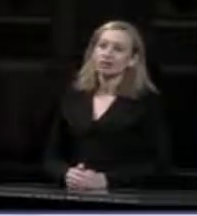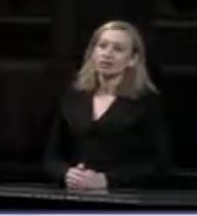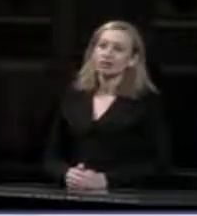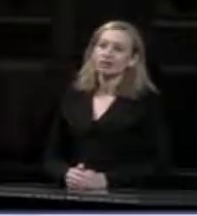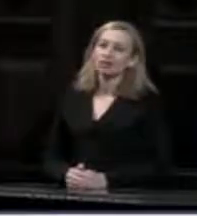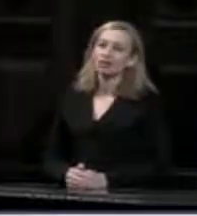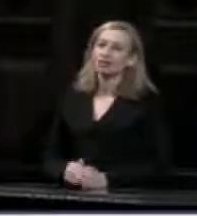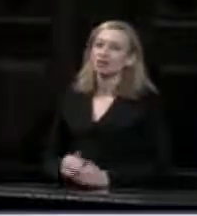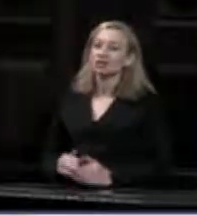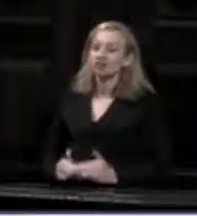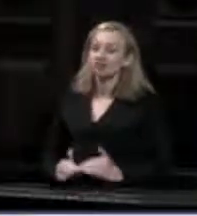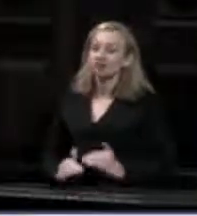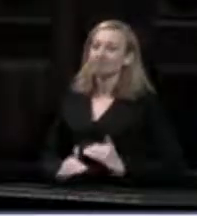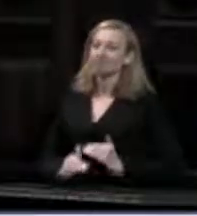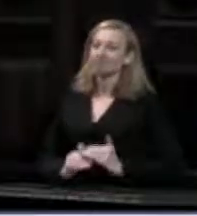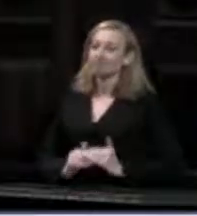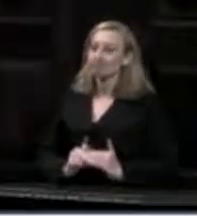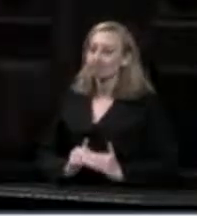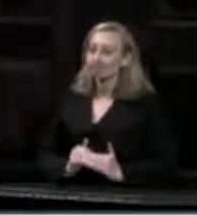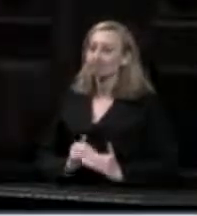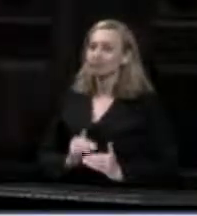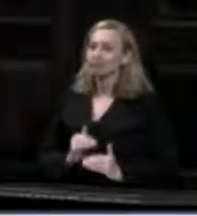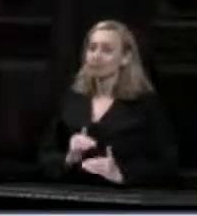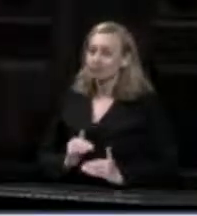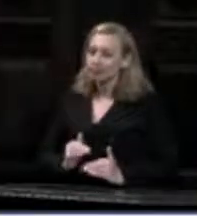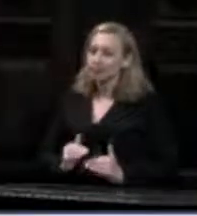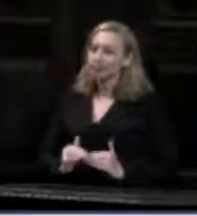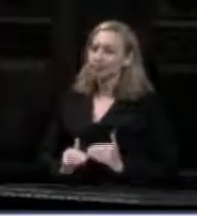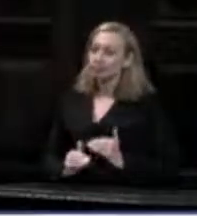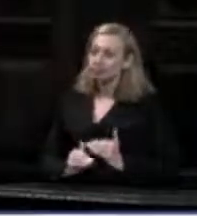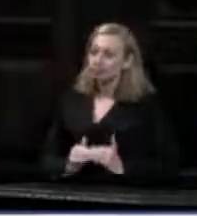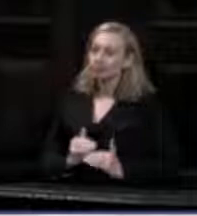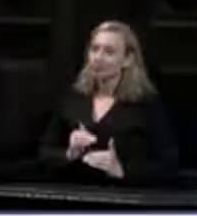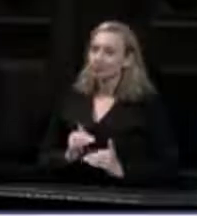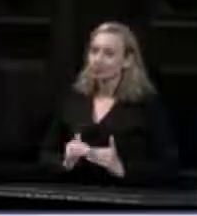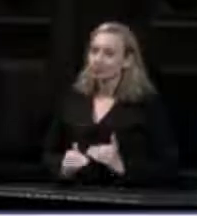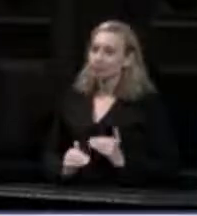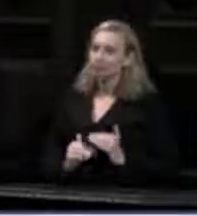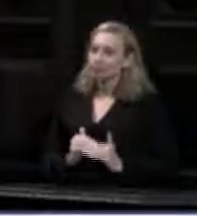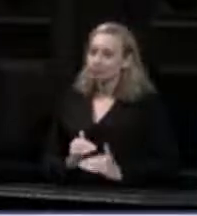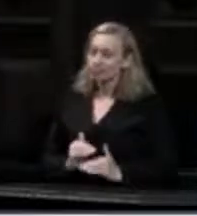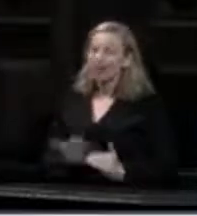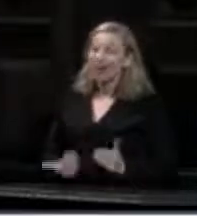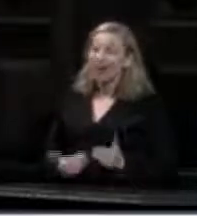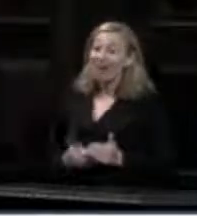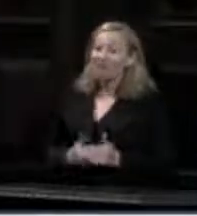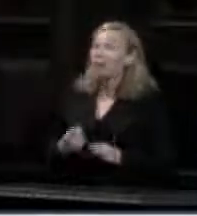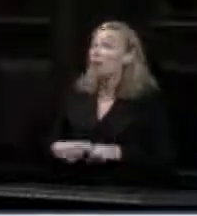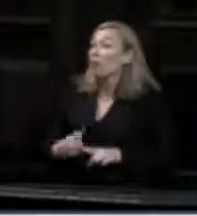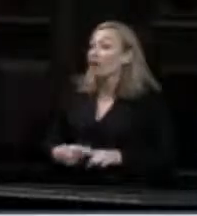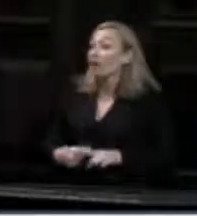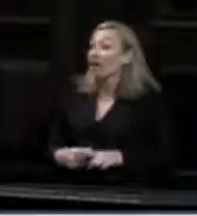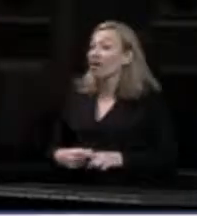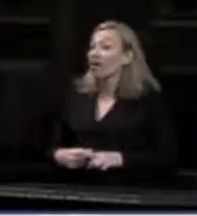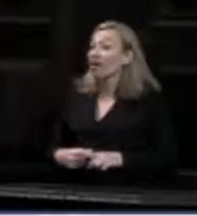paulatina e progressivamente até porque